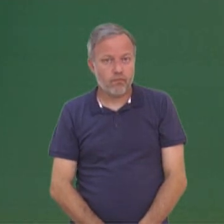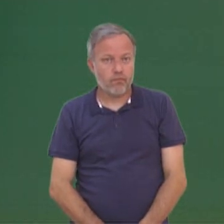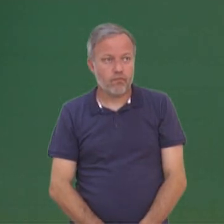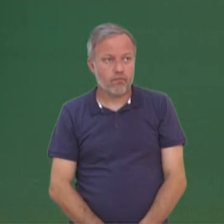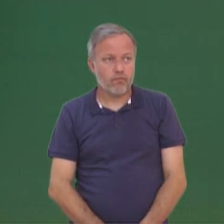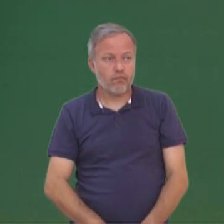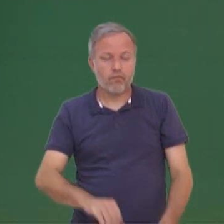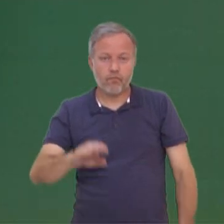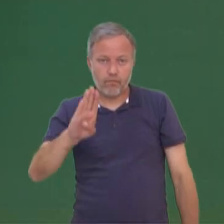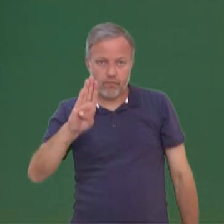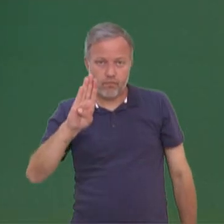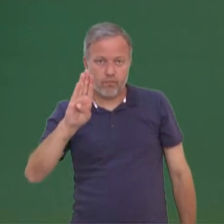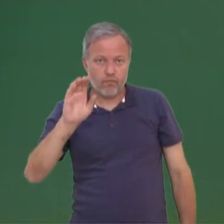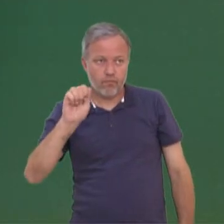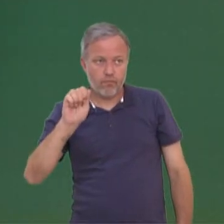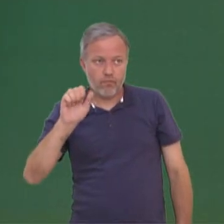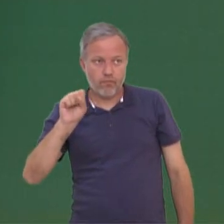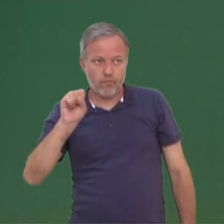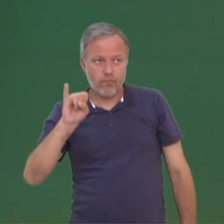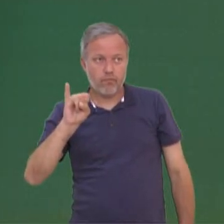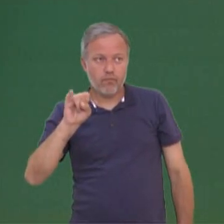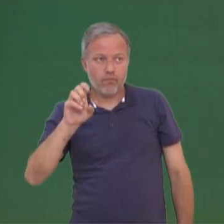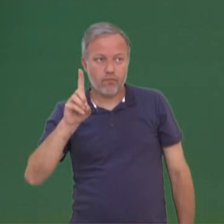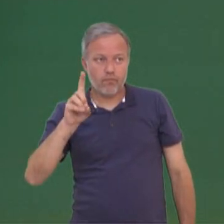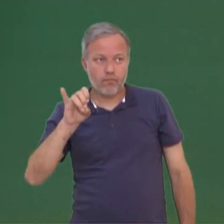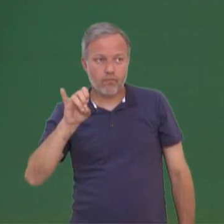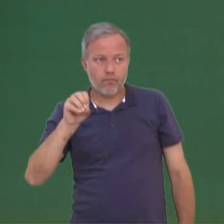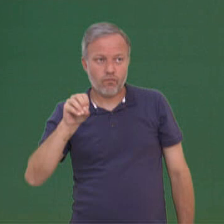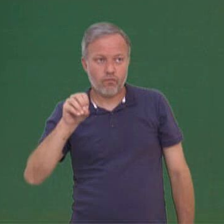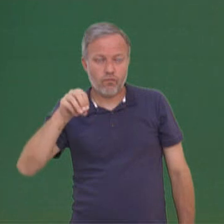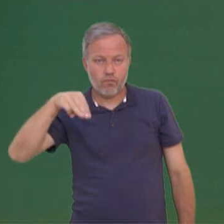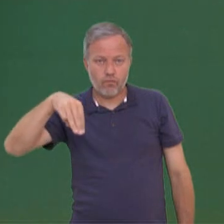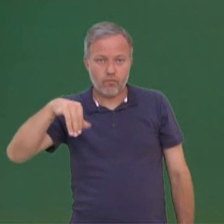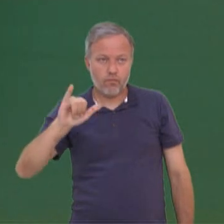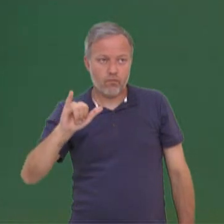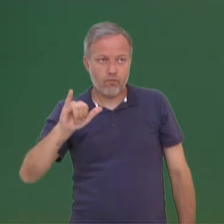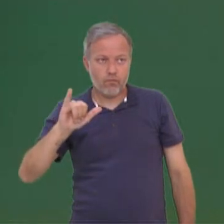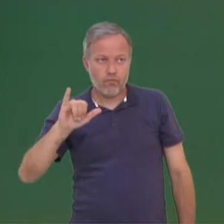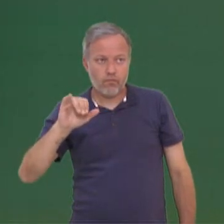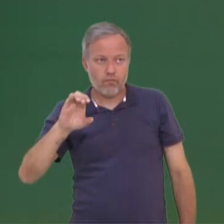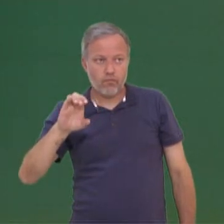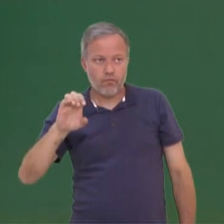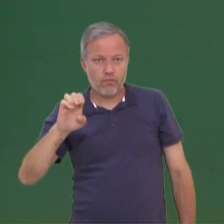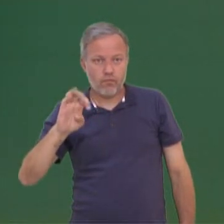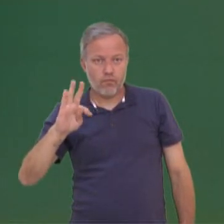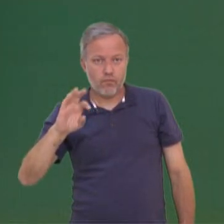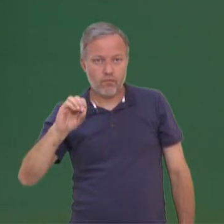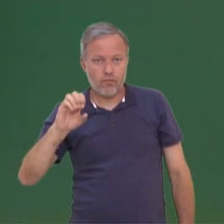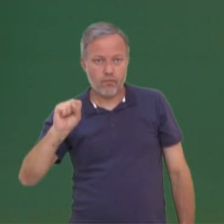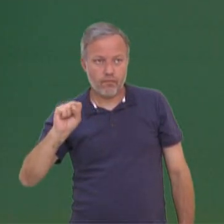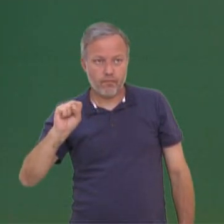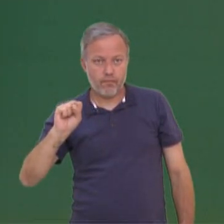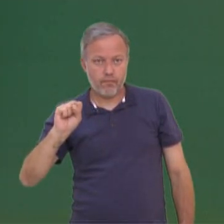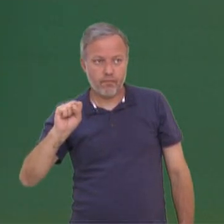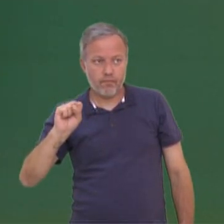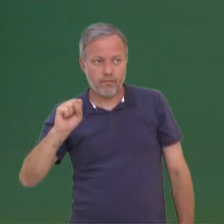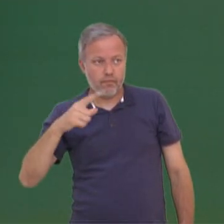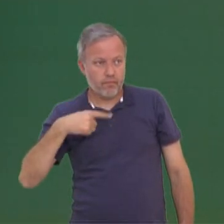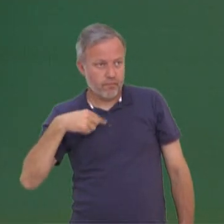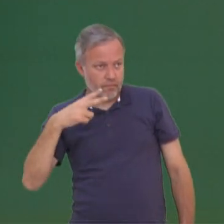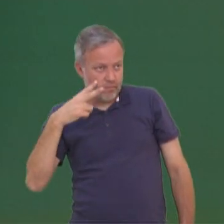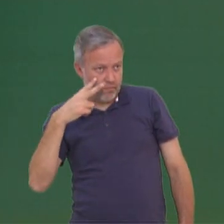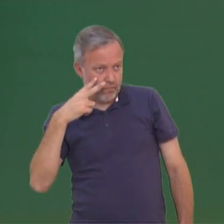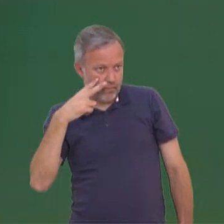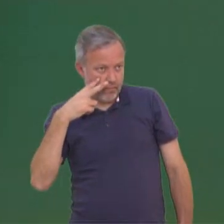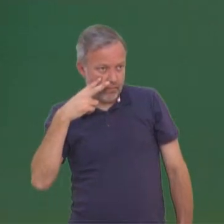os basidiomicetos, os que produzem os cogumelos. Então, ele vai ter a parte vegetativa dele, no solo